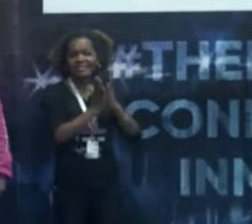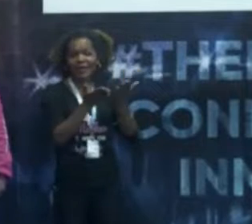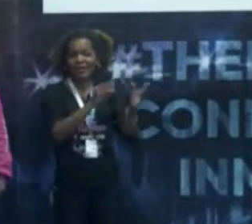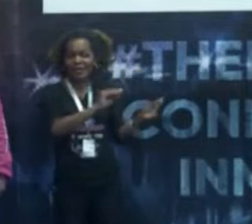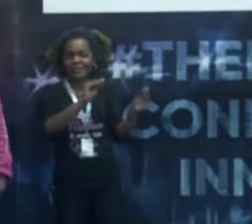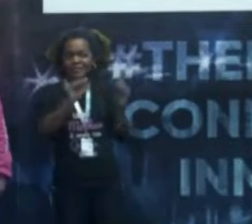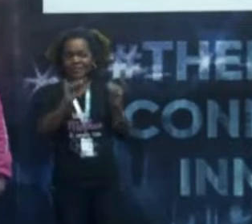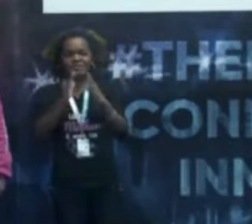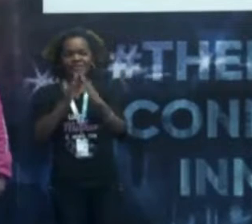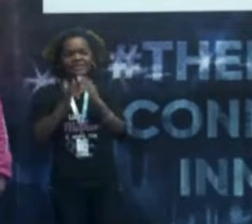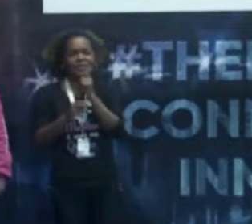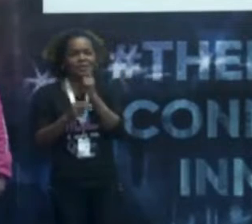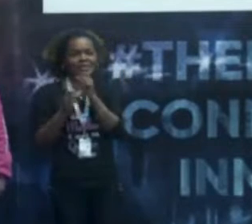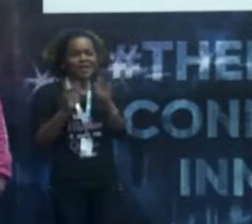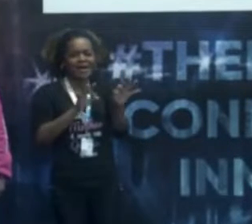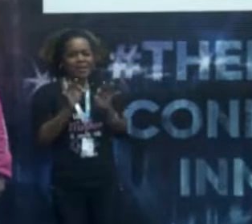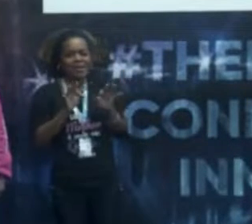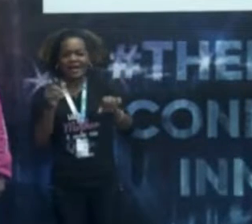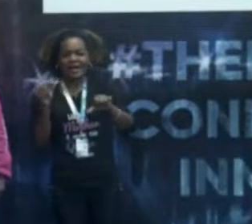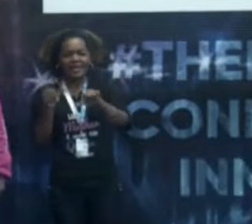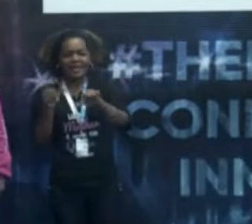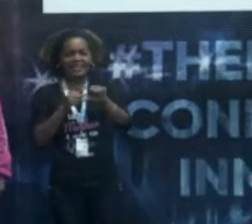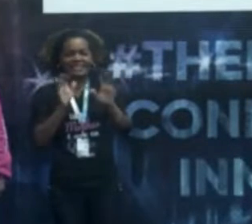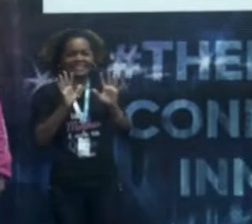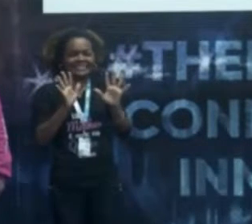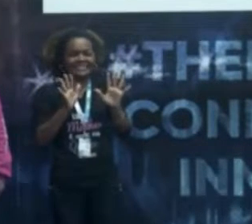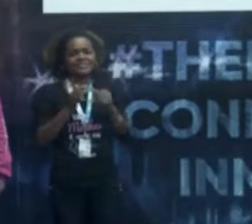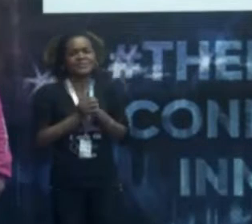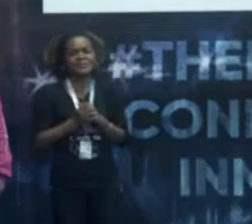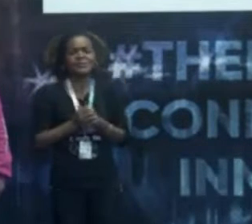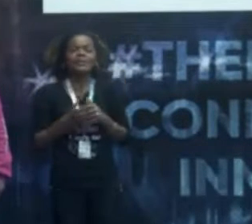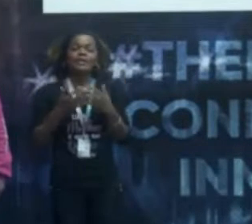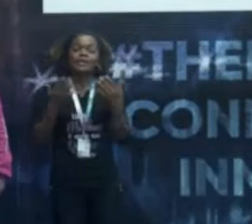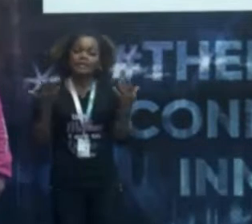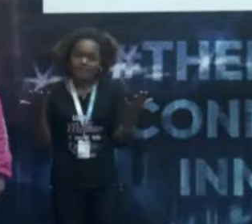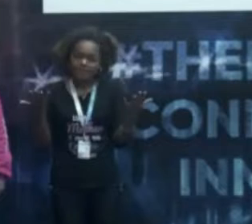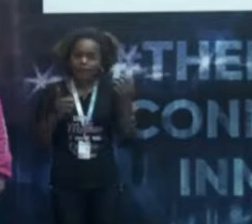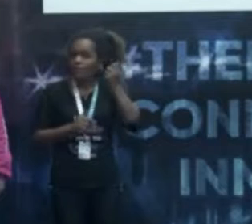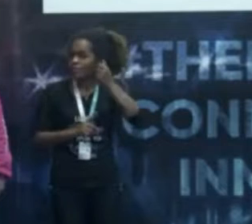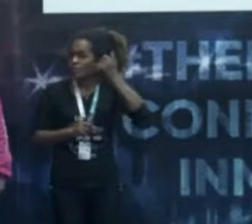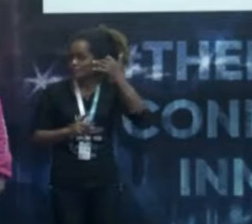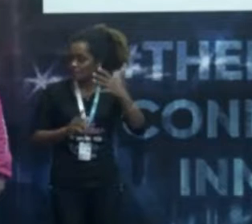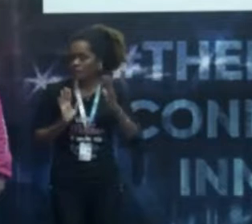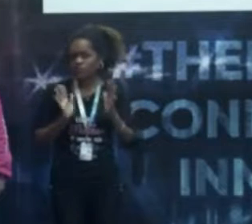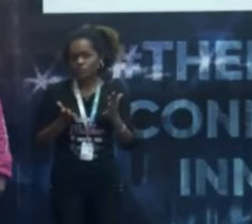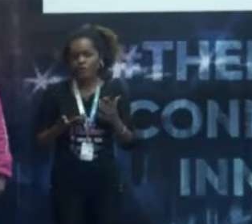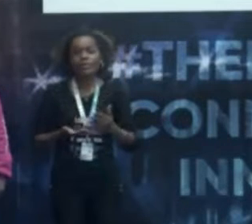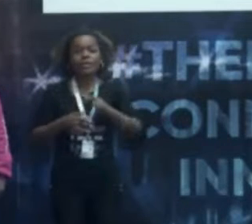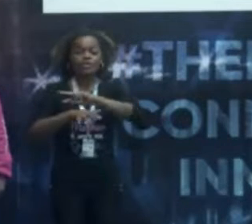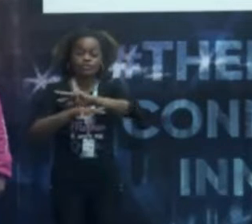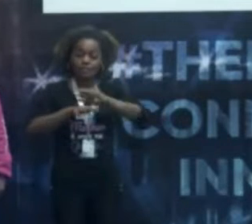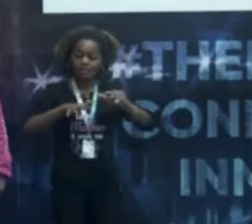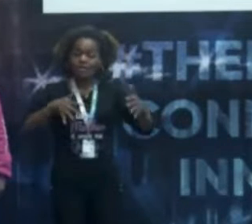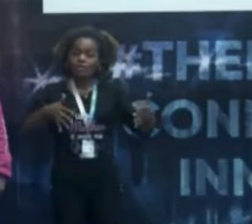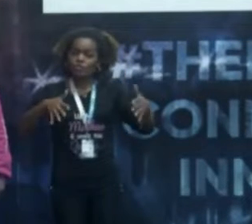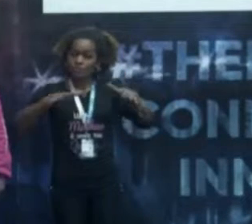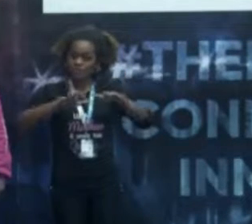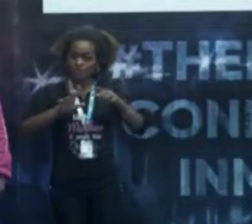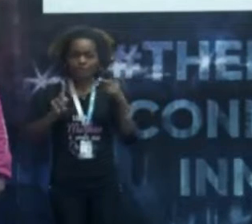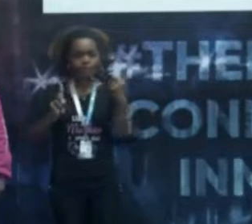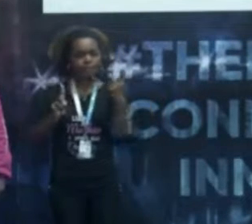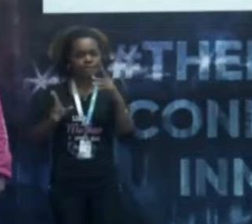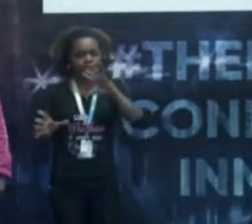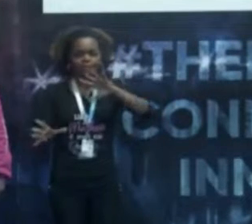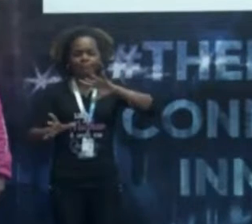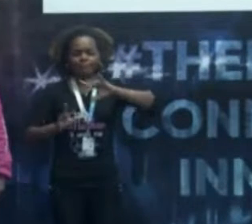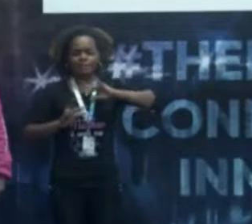no lugar ainda, então está parecendo meio vazio. Bom, descrição feita, diversidade e inclusão é parte da minha essência como ser humano,